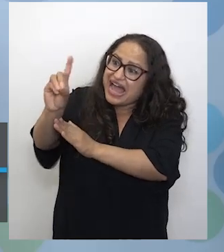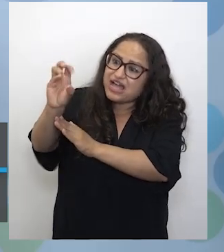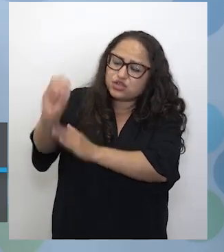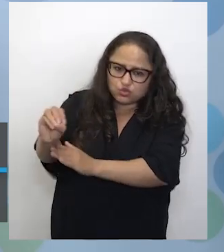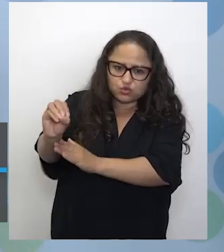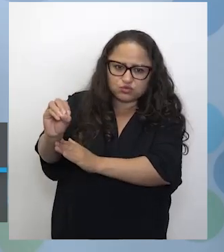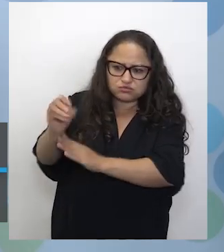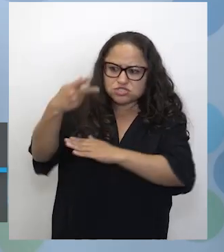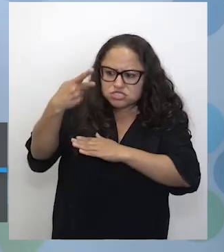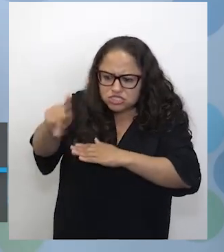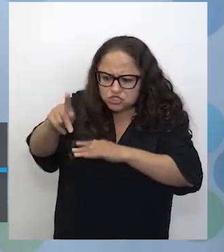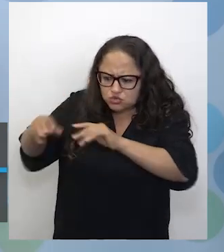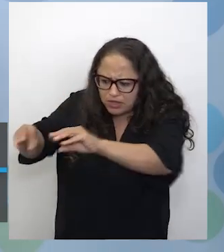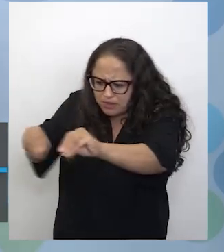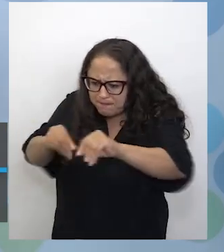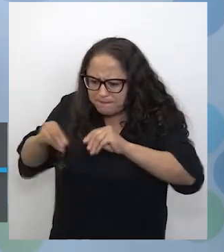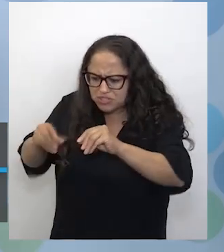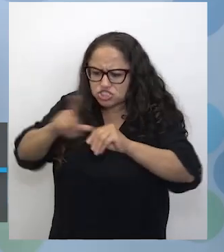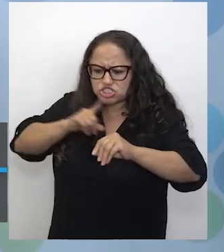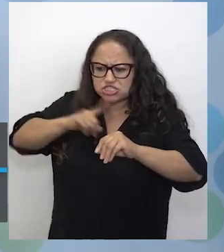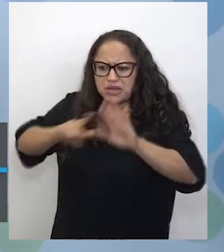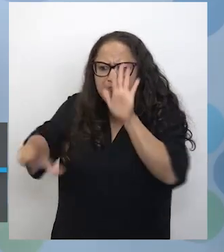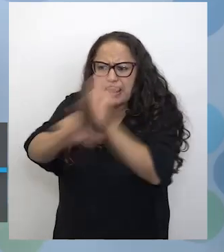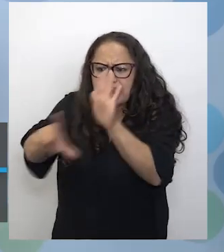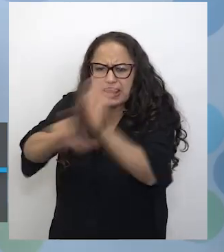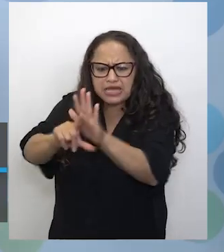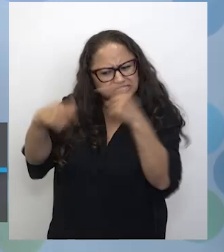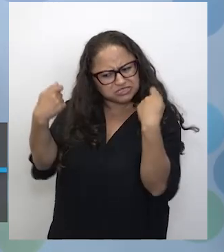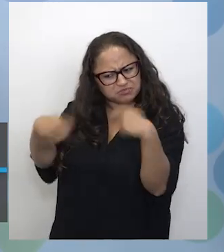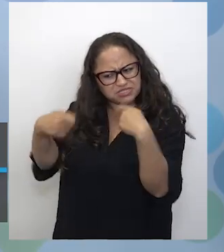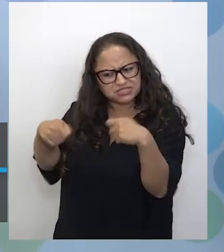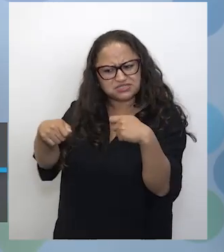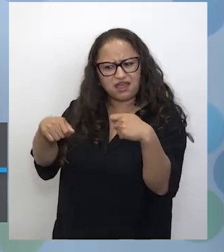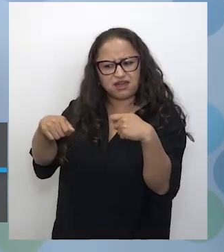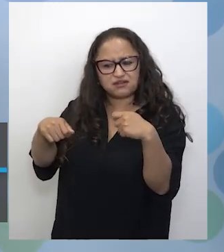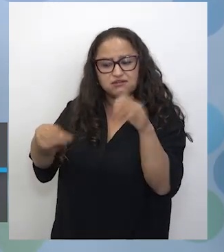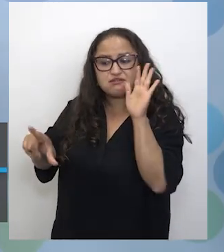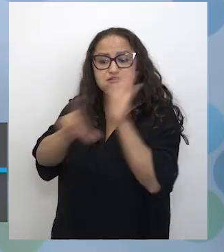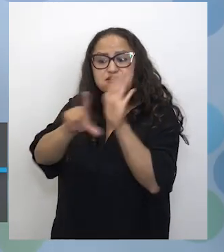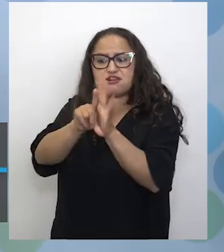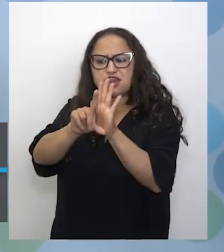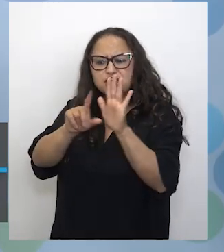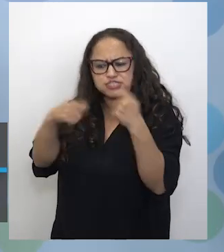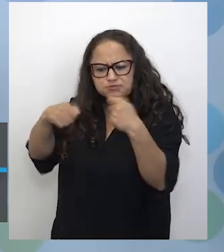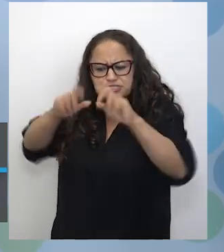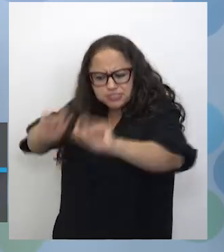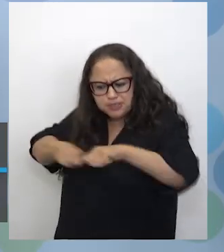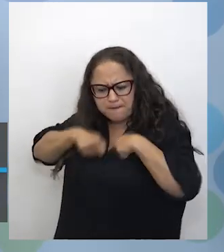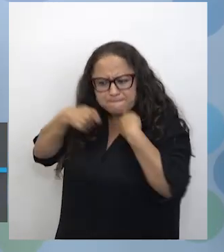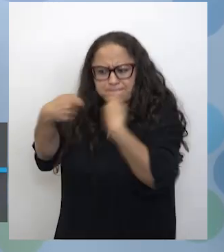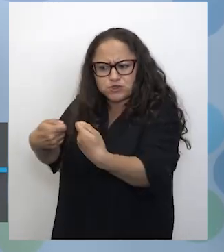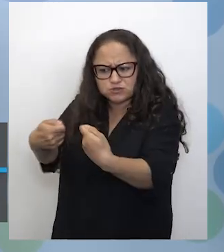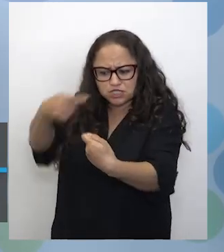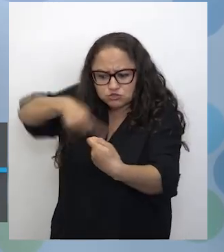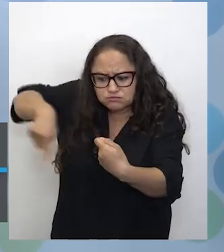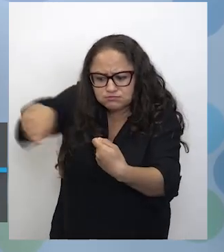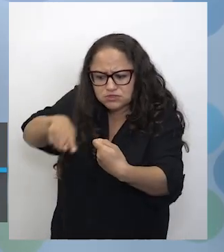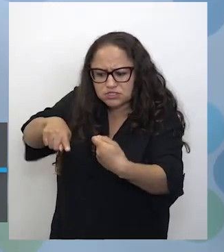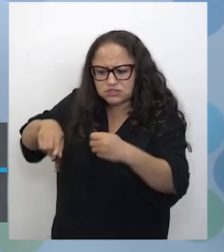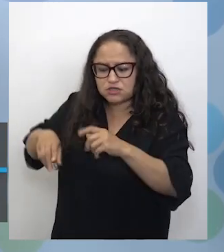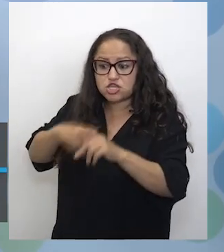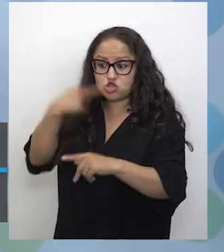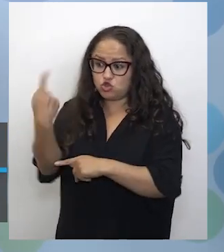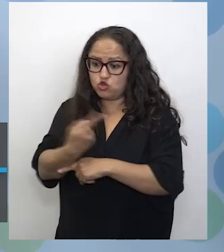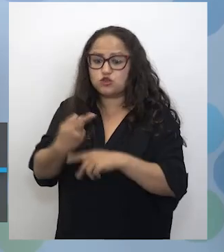de um território, nós precisamos de leis que serão regidas, né, neste território, e nós possuímos uma